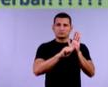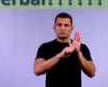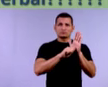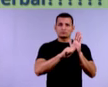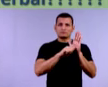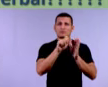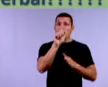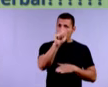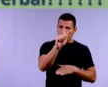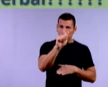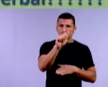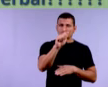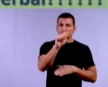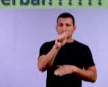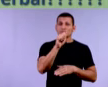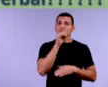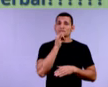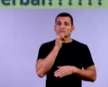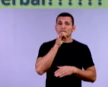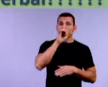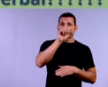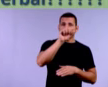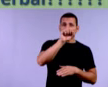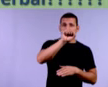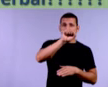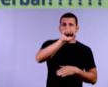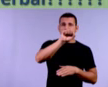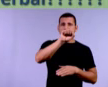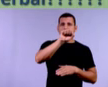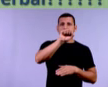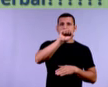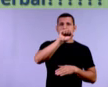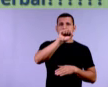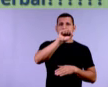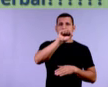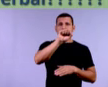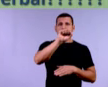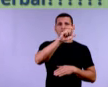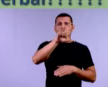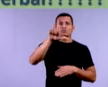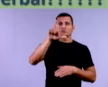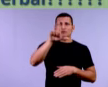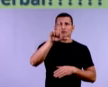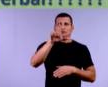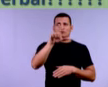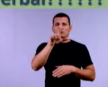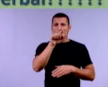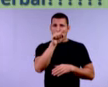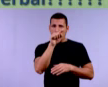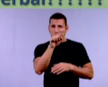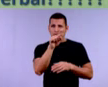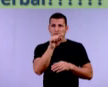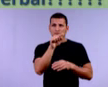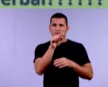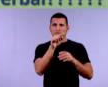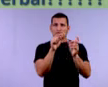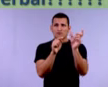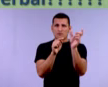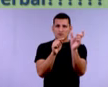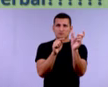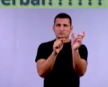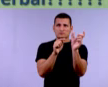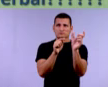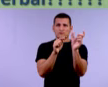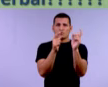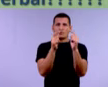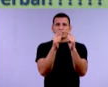singular, significa que esse verbo vai concordar, o verbo aqui vai concordar com